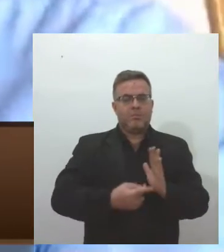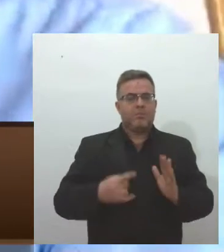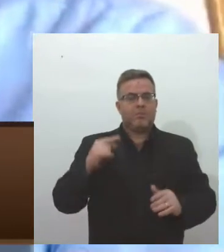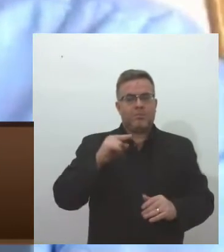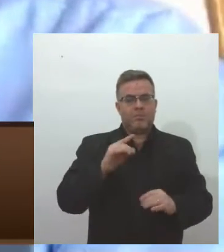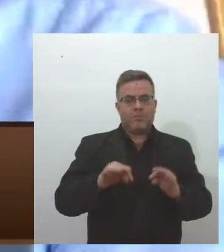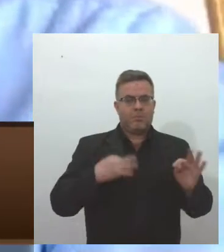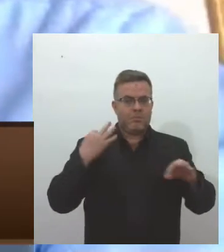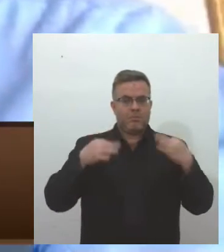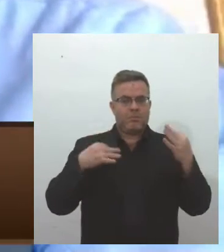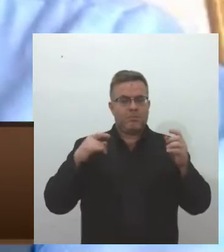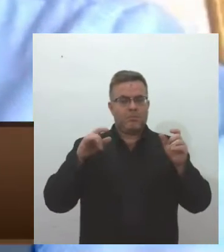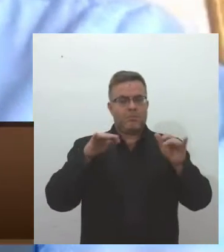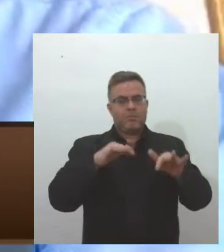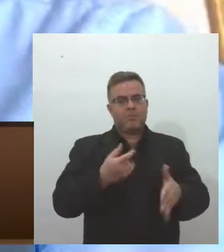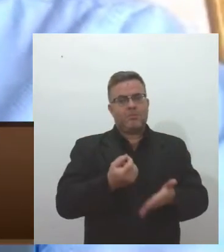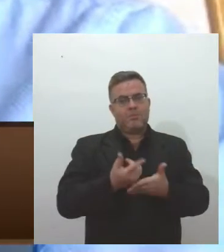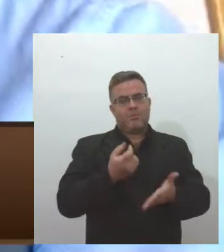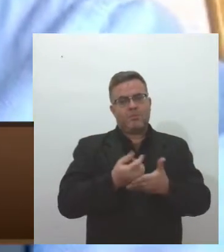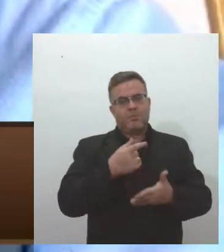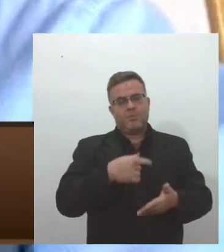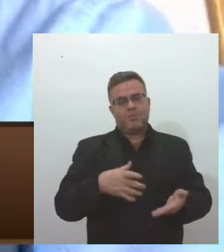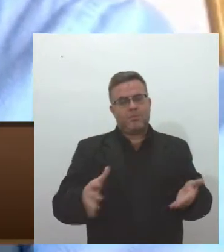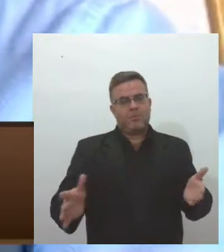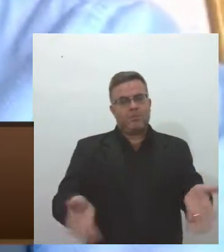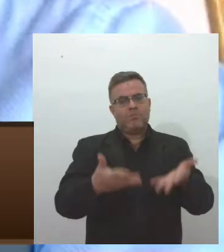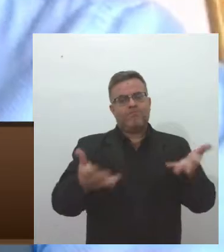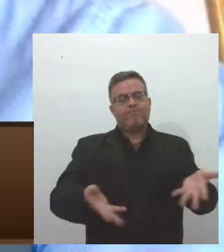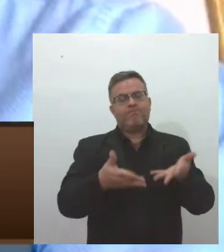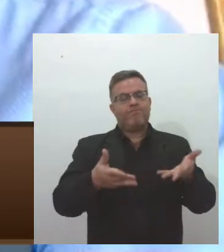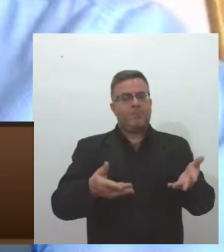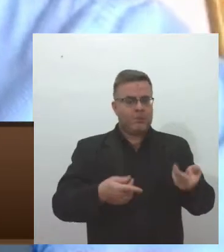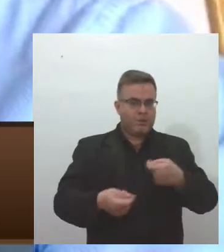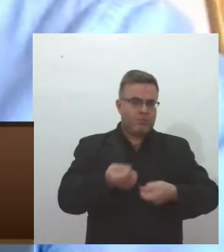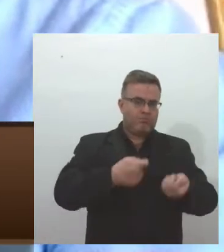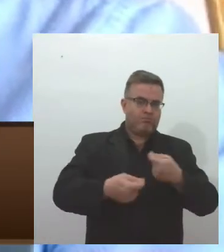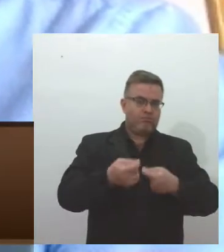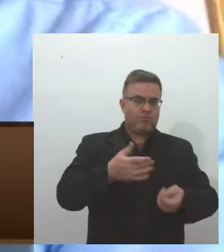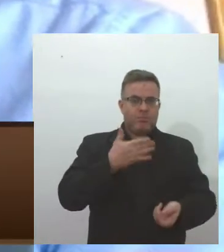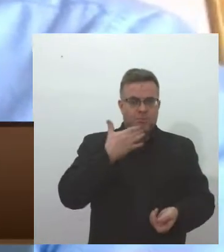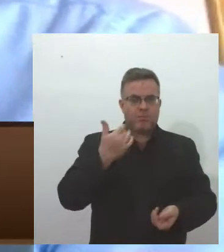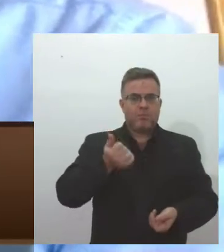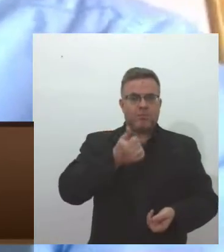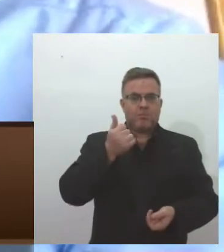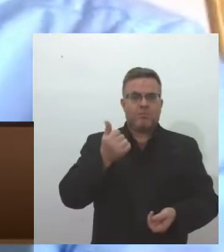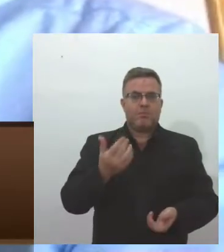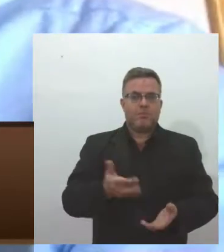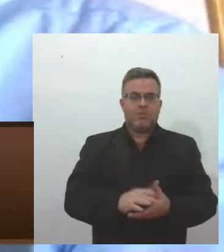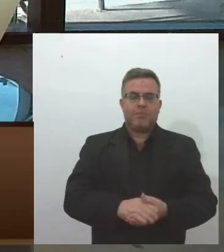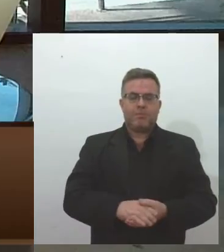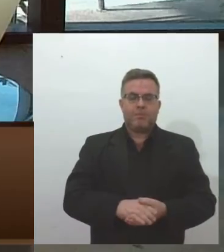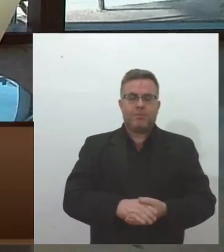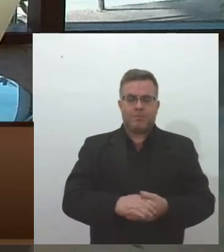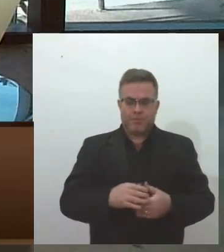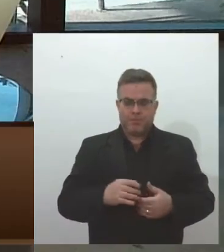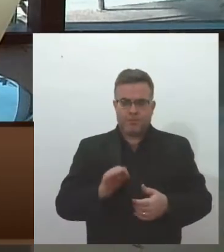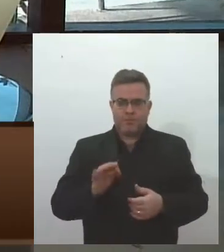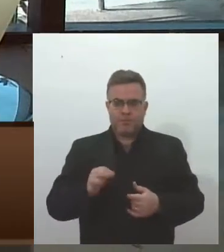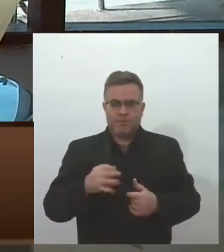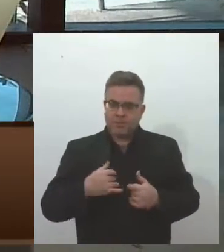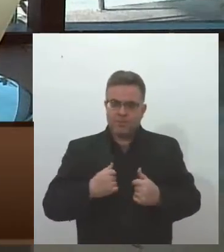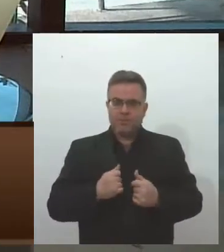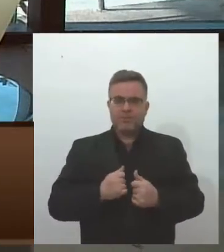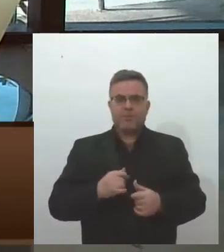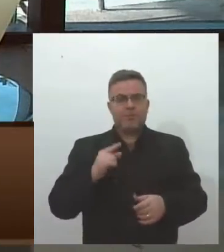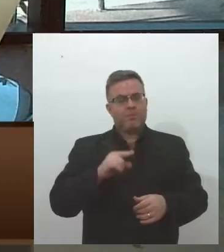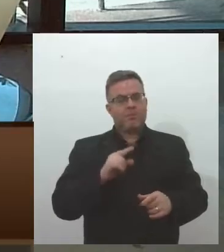turismo de compras, que também ajuda a movimentar muito a economia desses municípios. Salles, a gente ainda vai querer que você comente